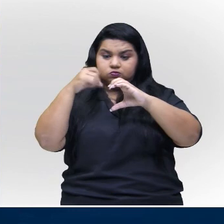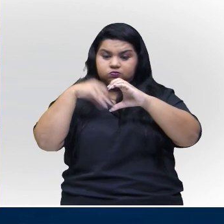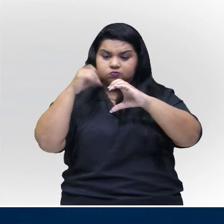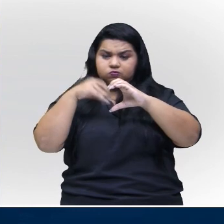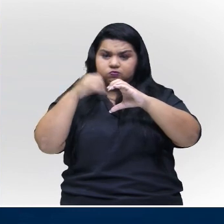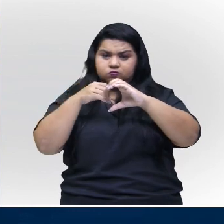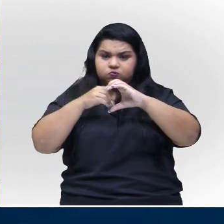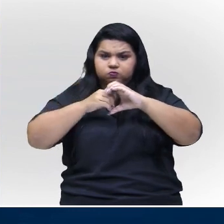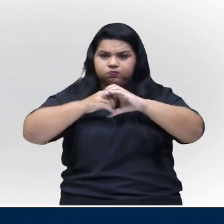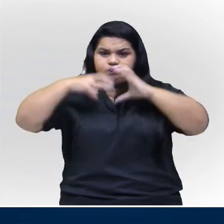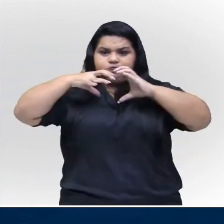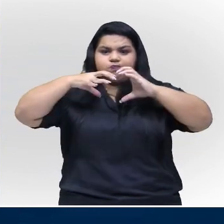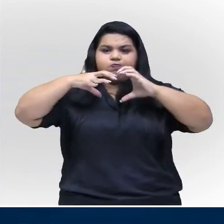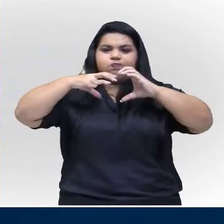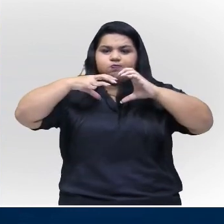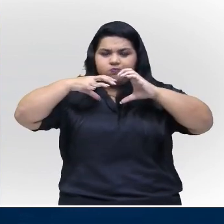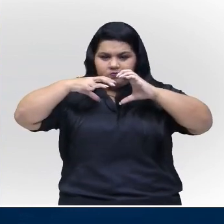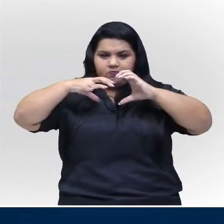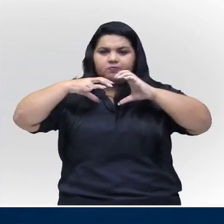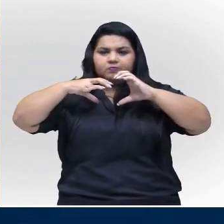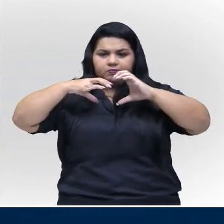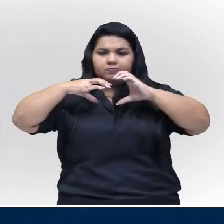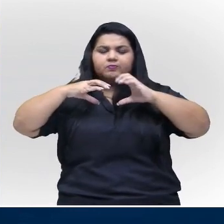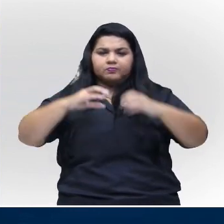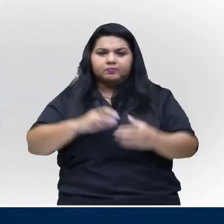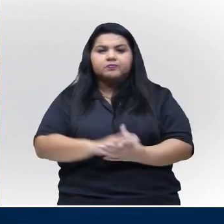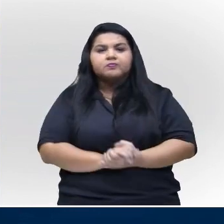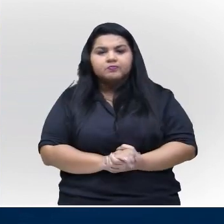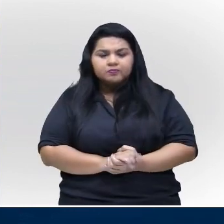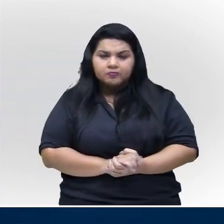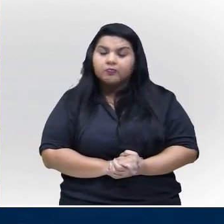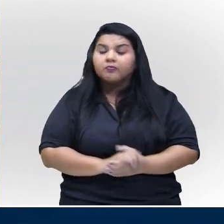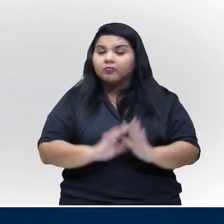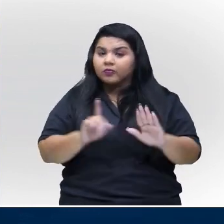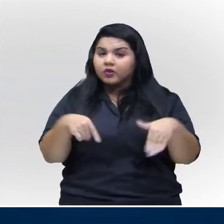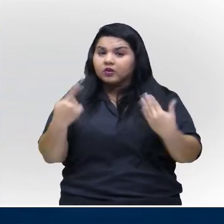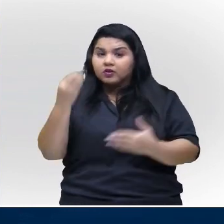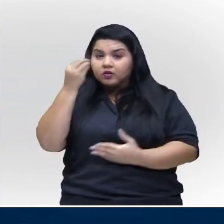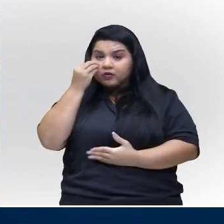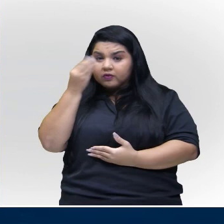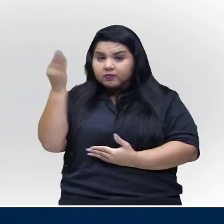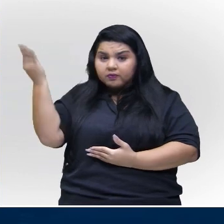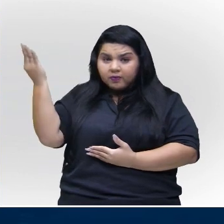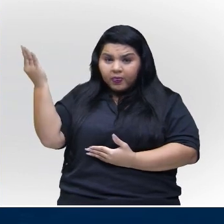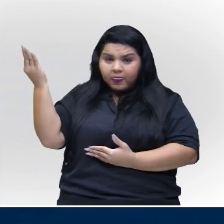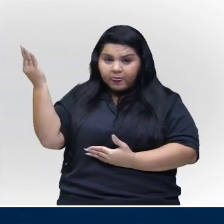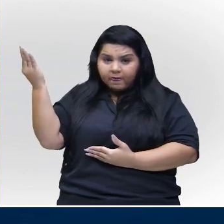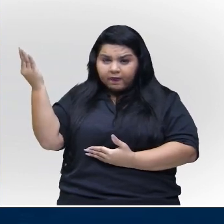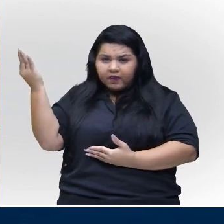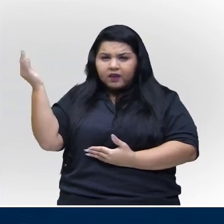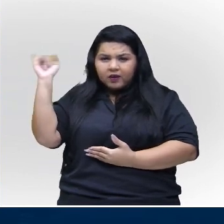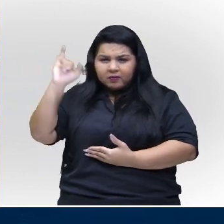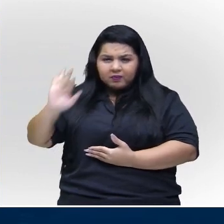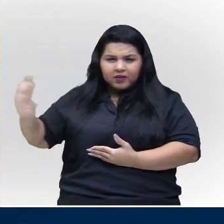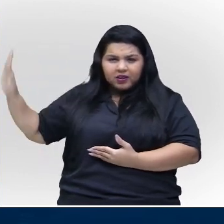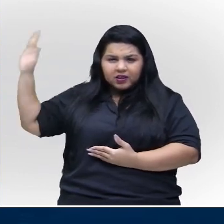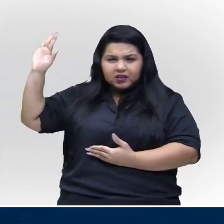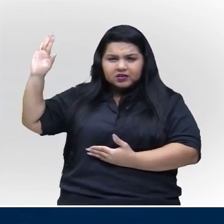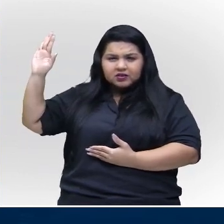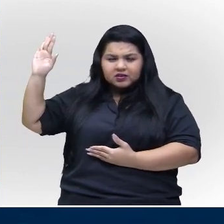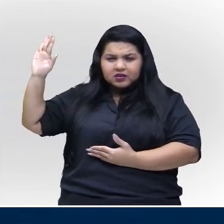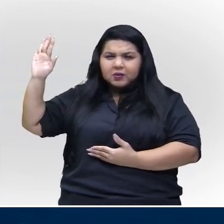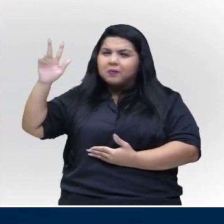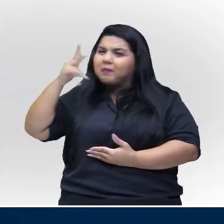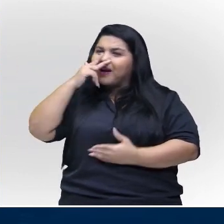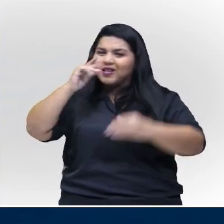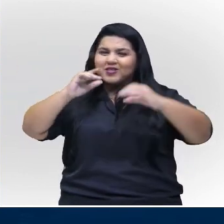atacando ali aquela célula, vão acabar autodigerindo a célula. Então a gente está vendo aí os lisossomos aqui, ó, nessa imagem, né? Como se fosse uma